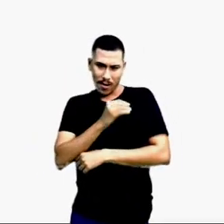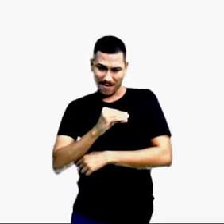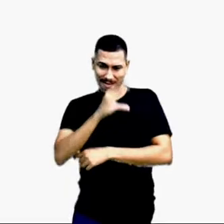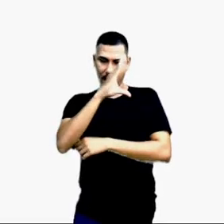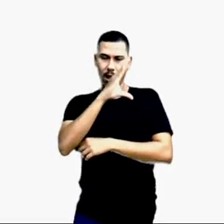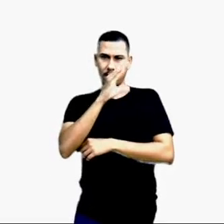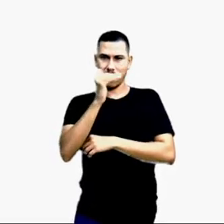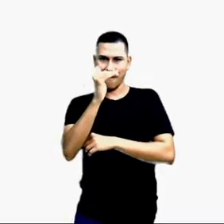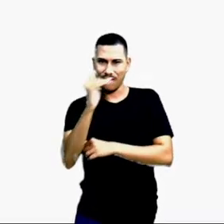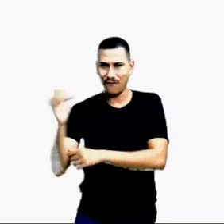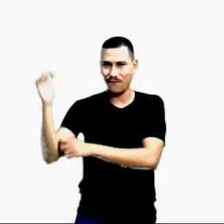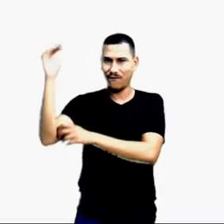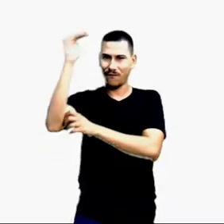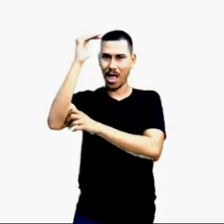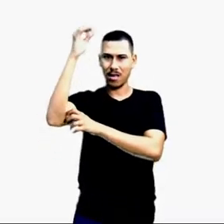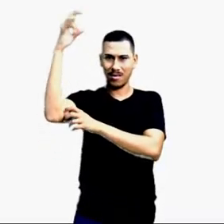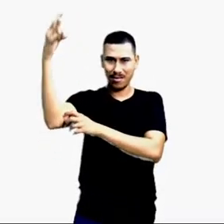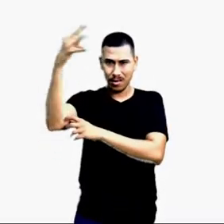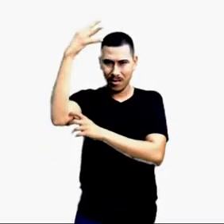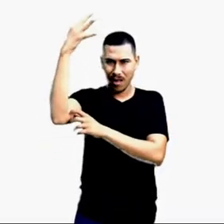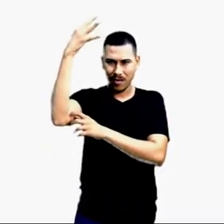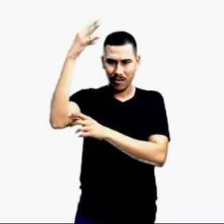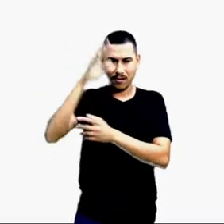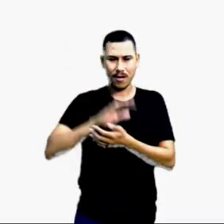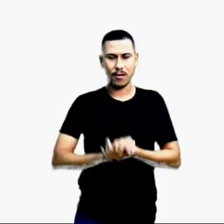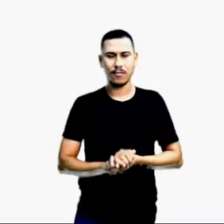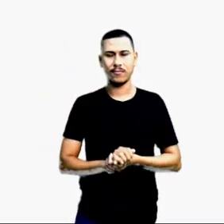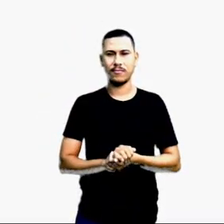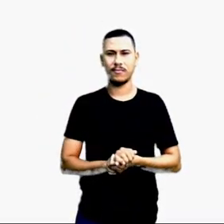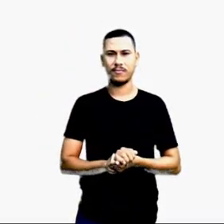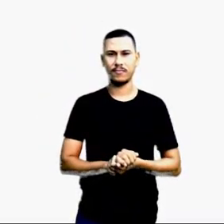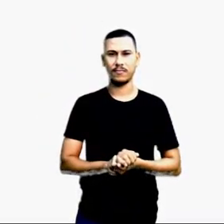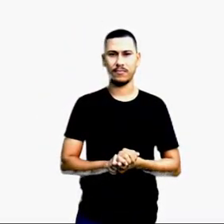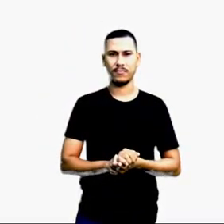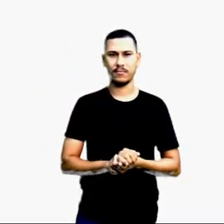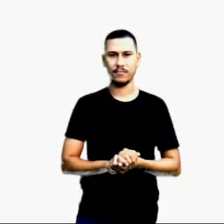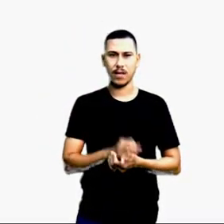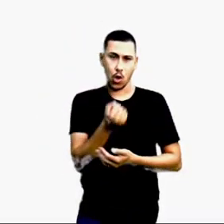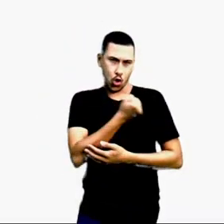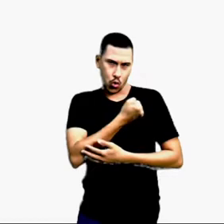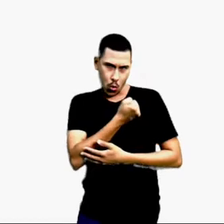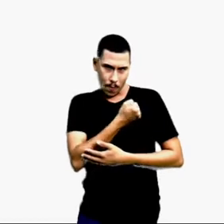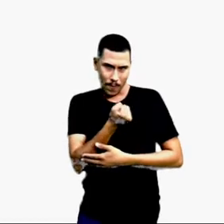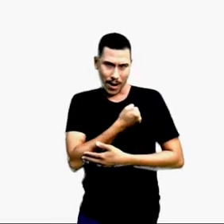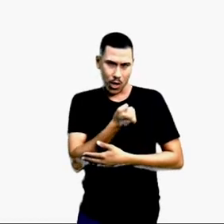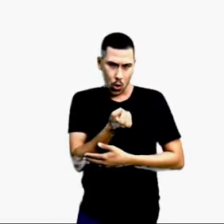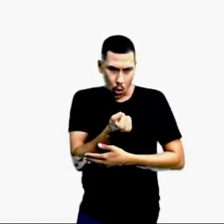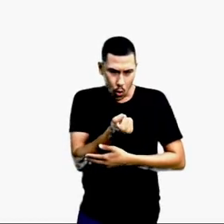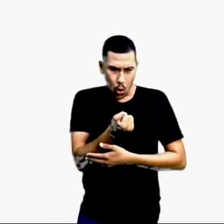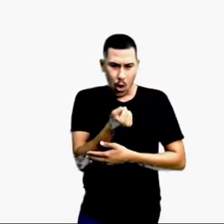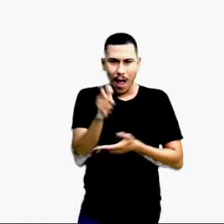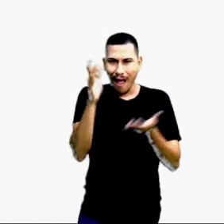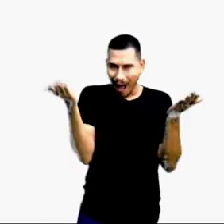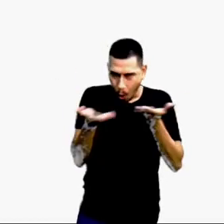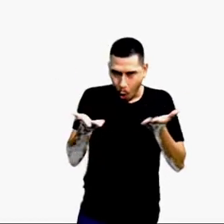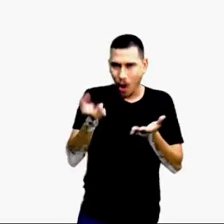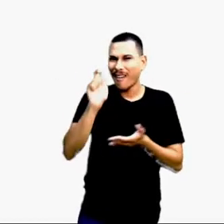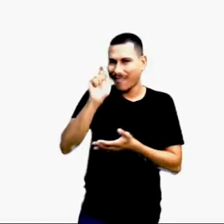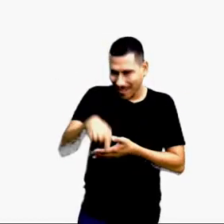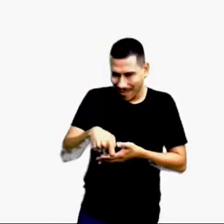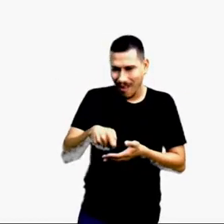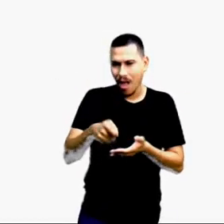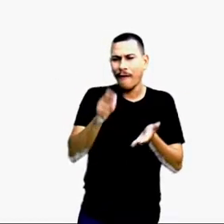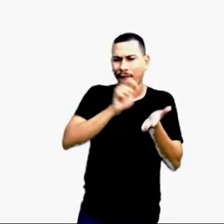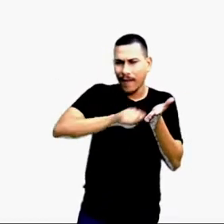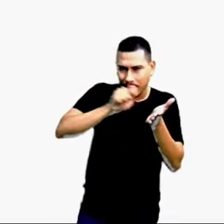será elevado à terceira potência, ou ao cubo. Esse número está escrito em notação científica. Por